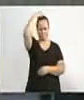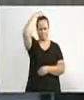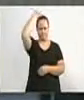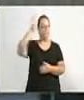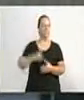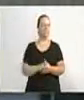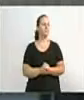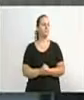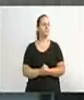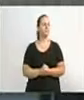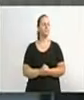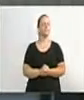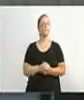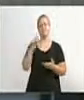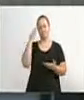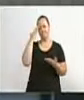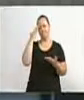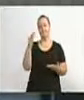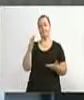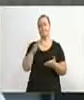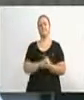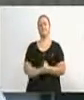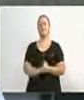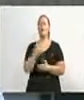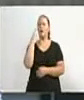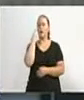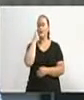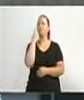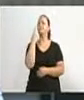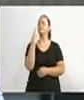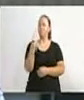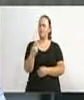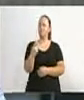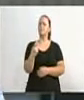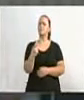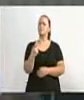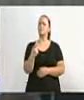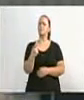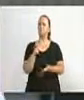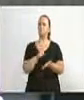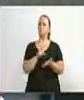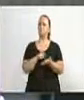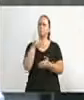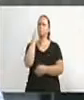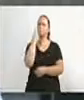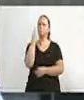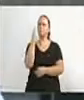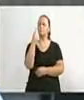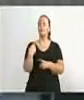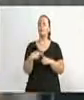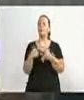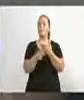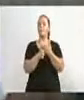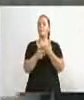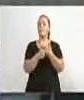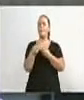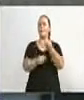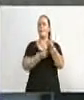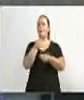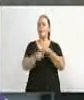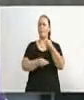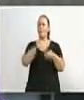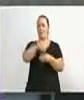pela oportunidade. Eu acho que interessante a fala que Vossa Excelência faz na tarde de hoje é a reflexão sobre o papel do eleitor. Fala-se muito da